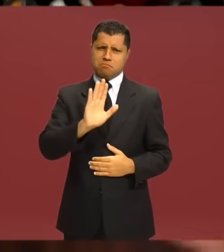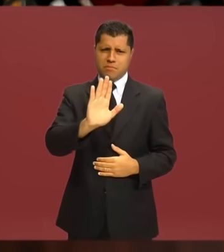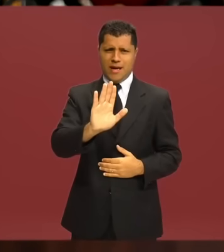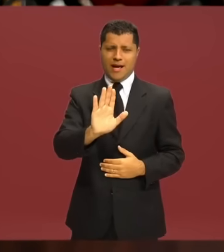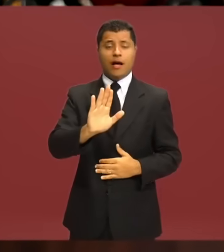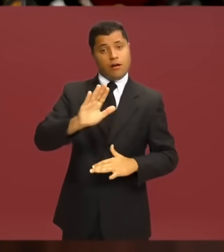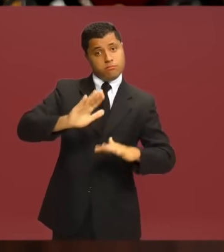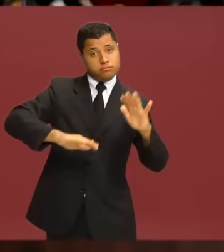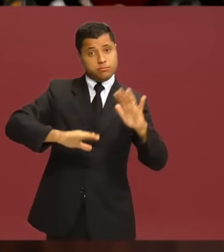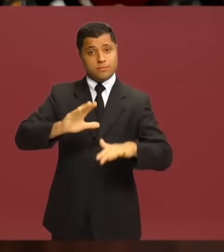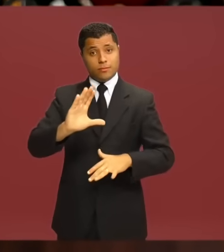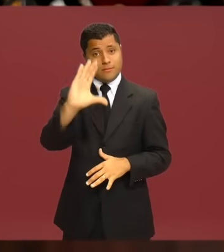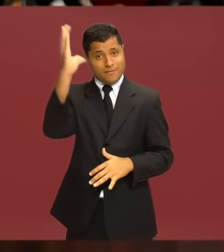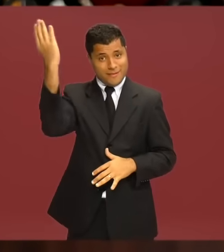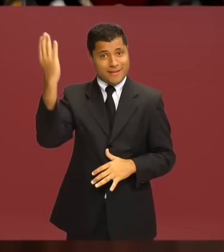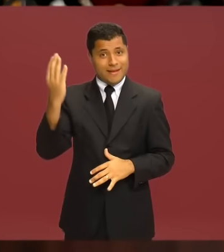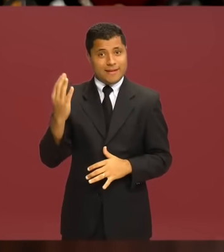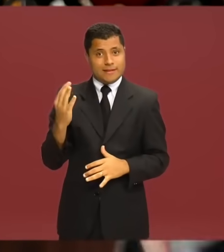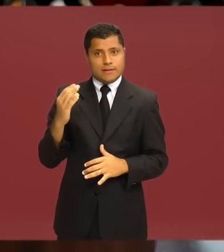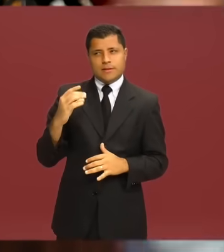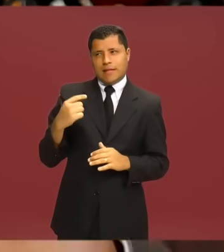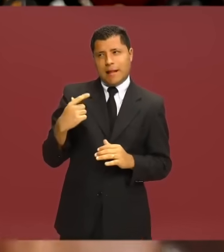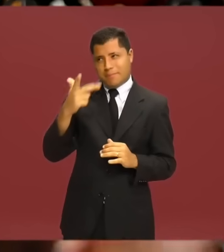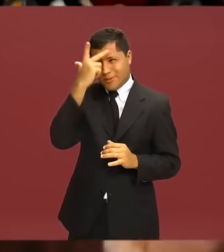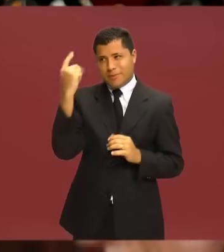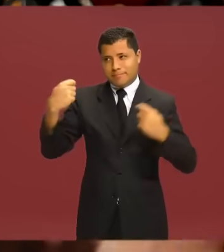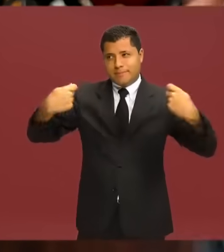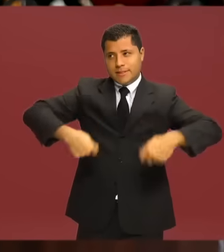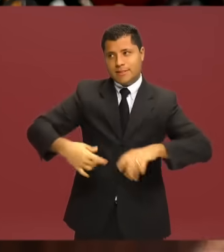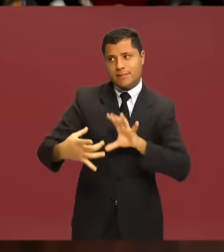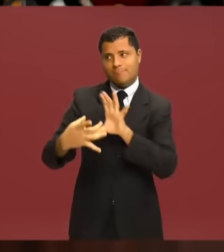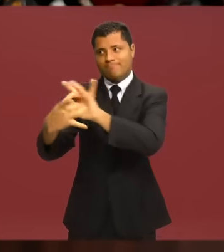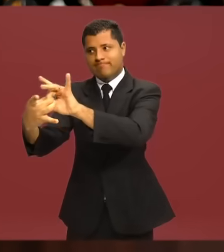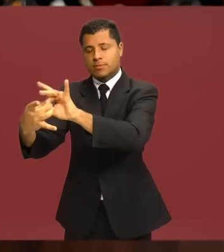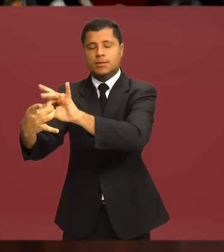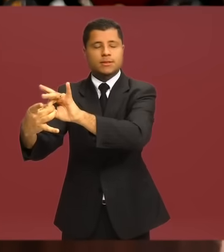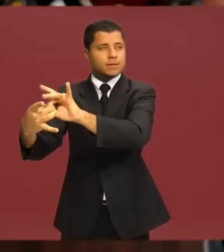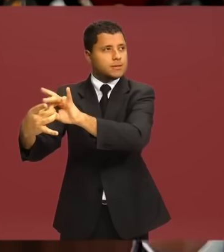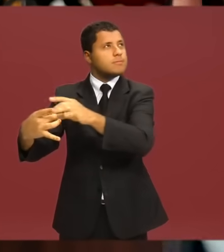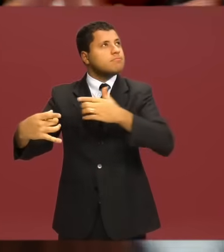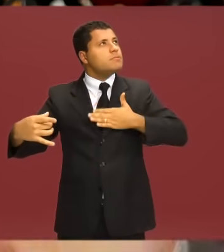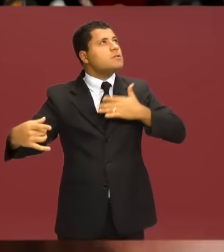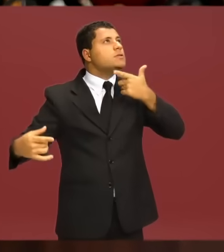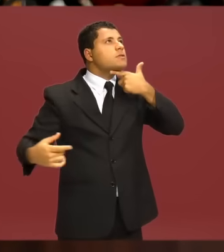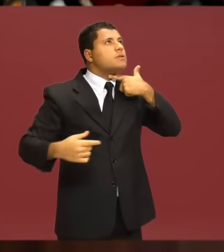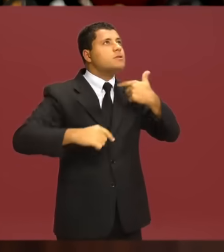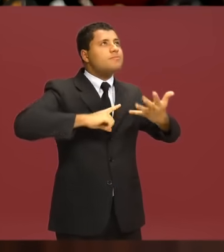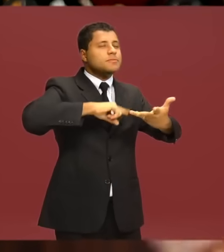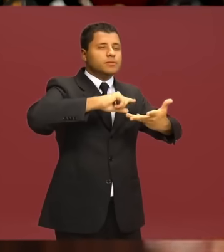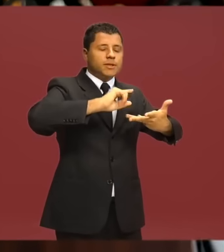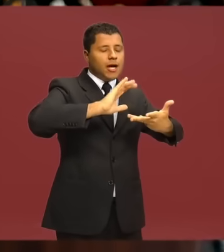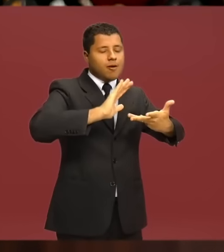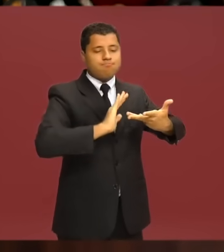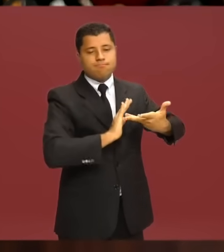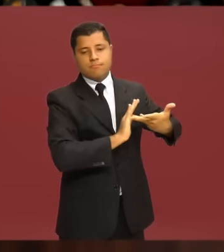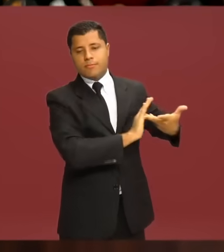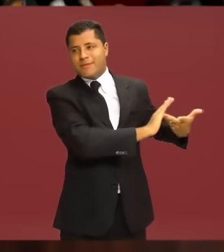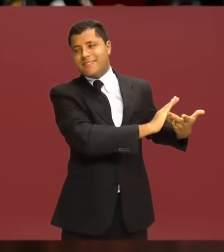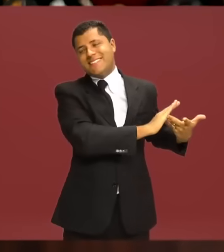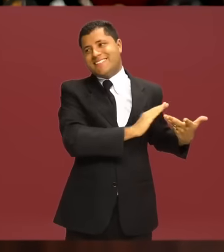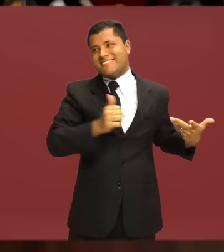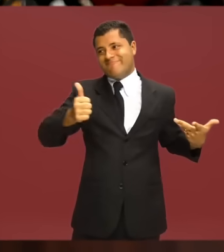eticamente condenável agora é claro muitas vezes em nome da convivência abrimos